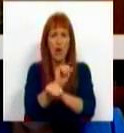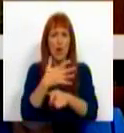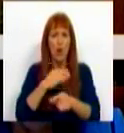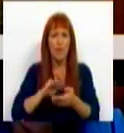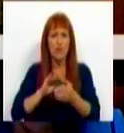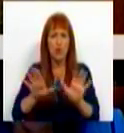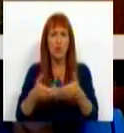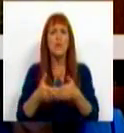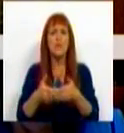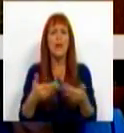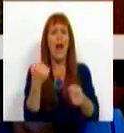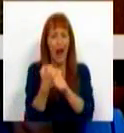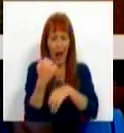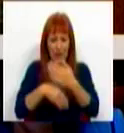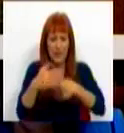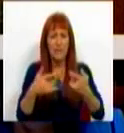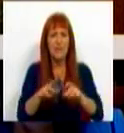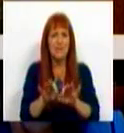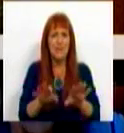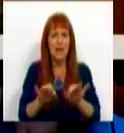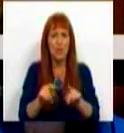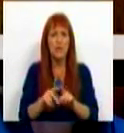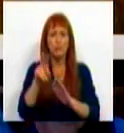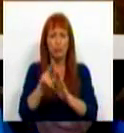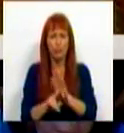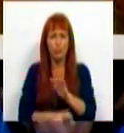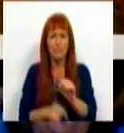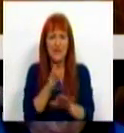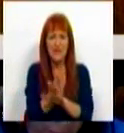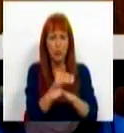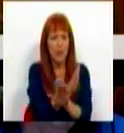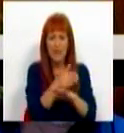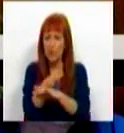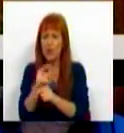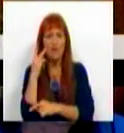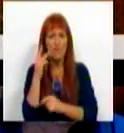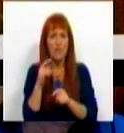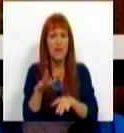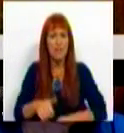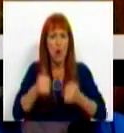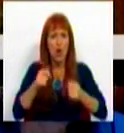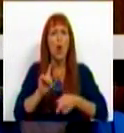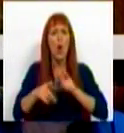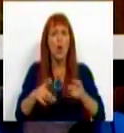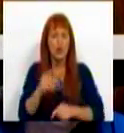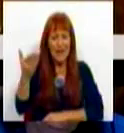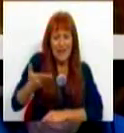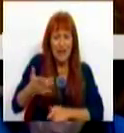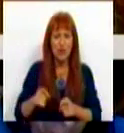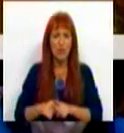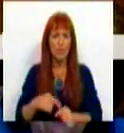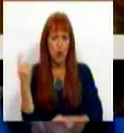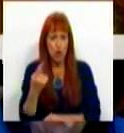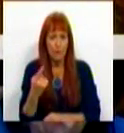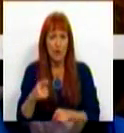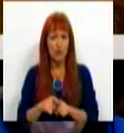queremos uma contratação coletiva ativa, de forma a regular setorialmente e da melhor forma aquilo que são os direitos e